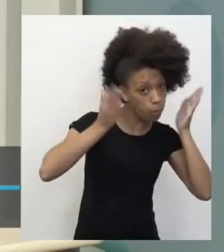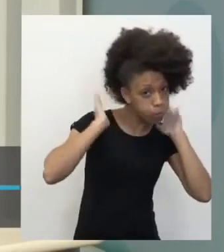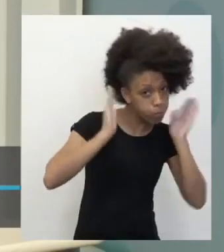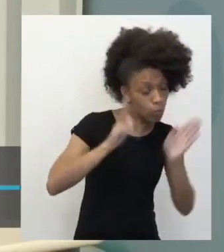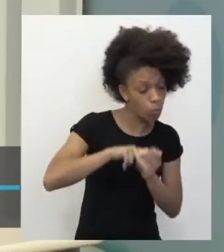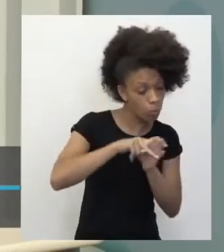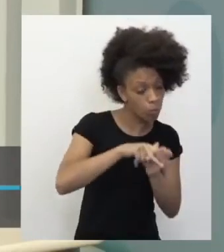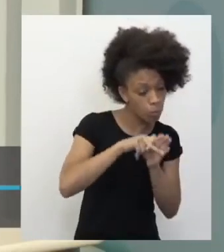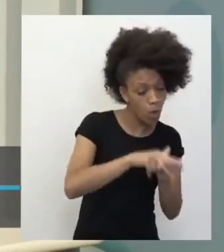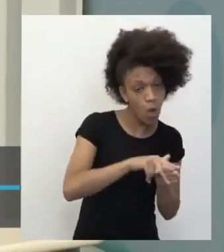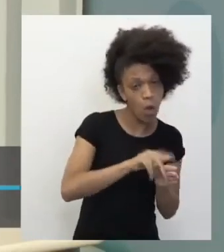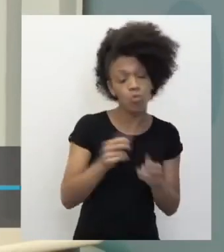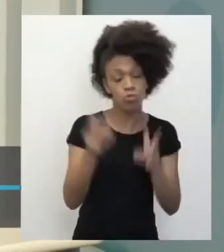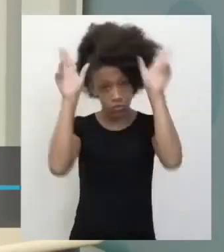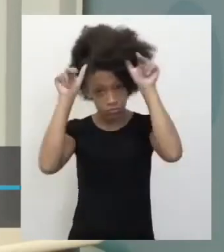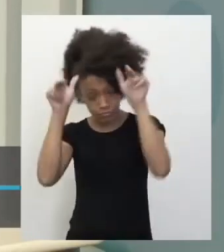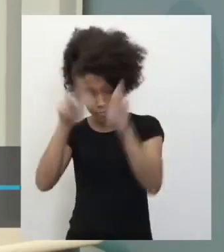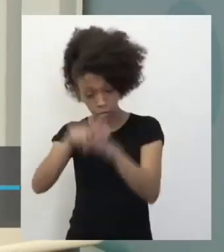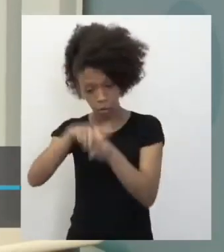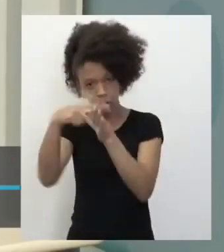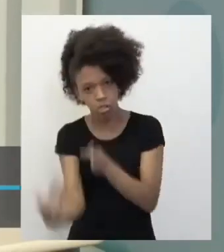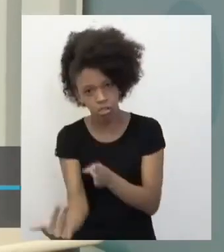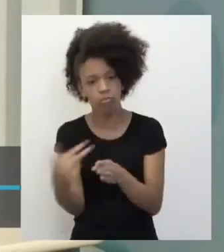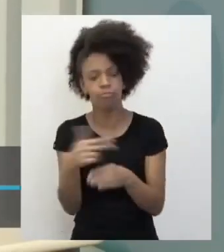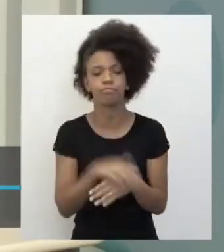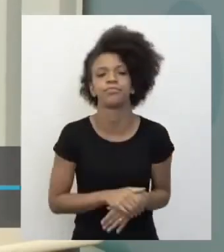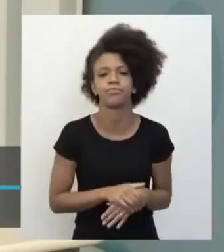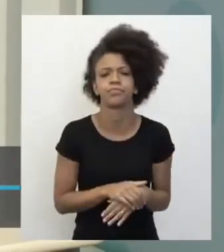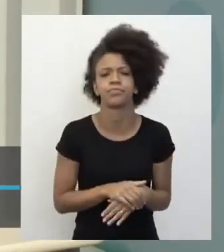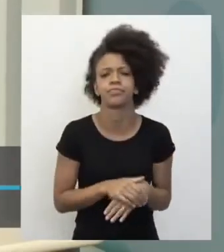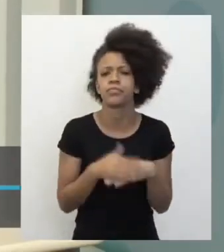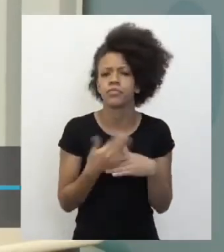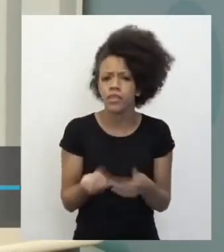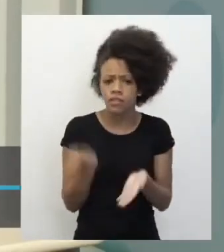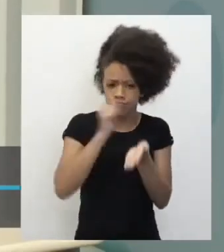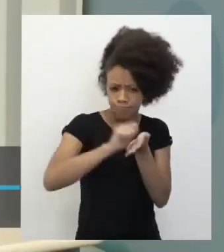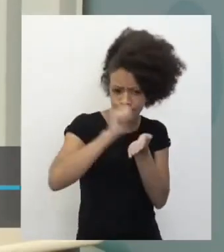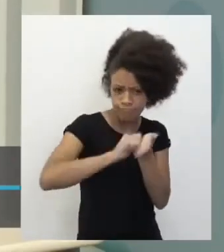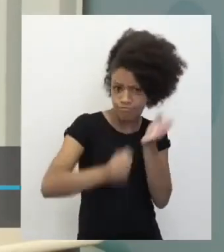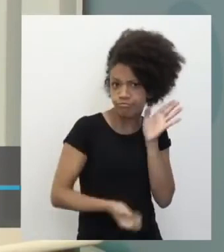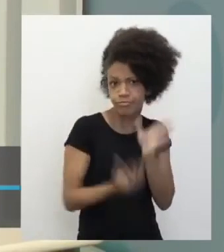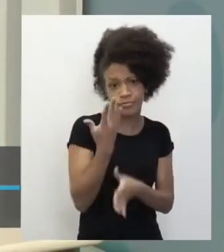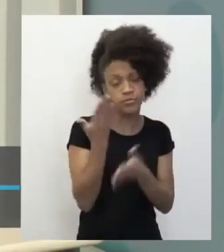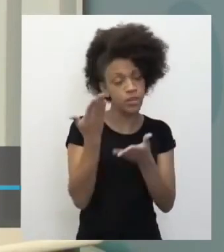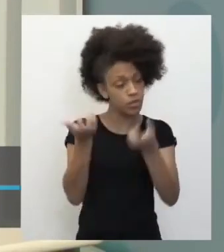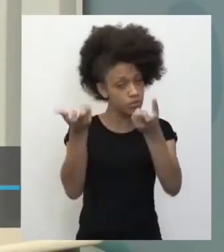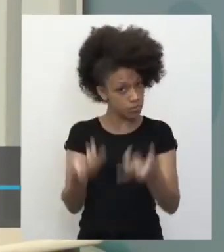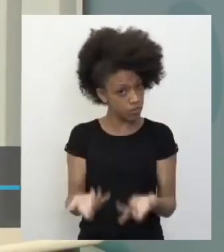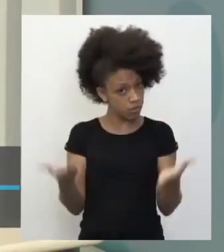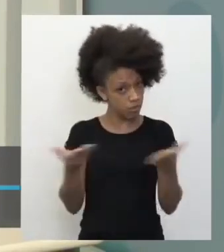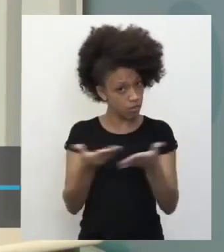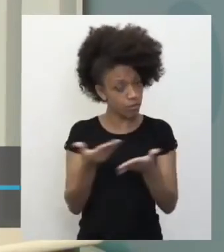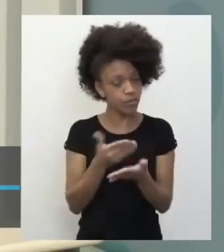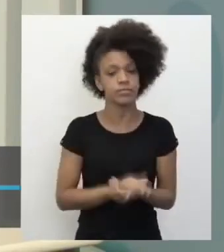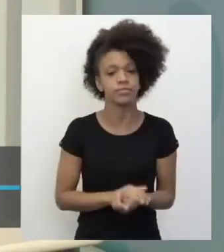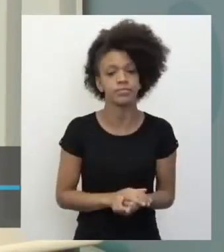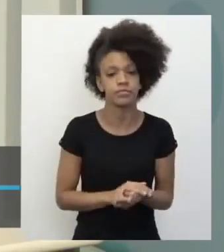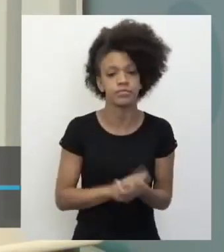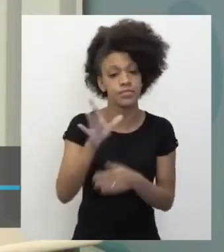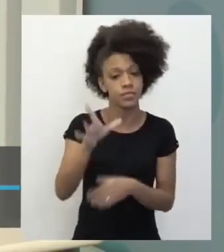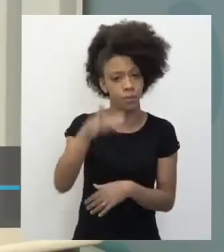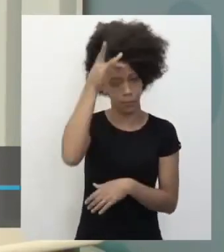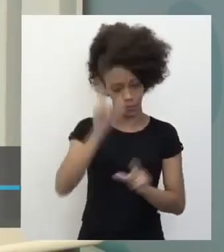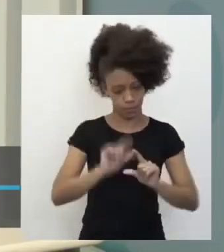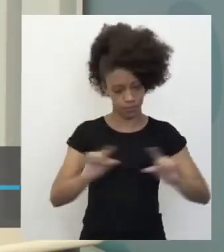um cavalo que me derrube. E o Gil Vicente escreveu a peça, esta peça que trataremos agora. Então, guardem esta